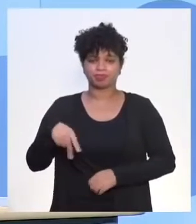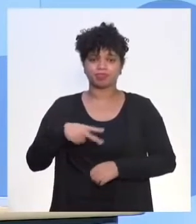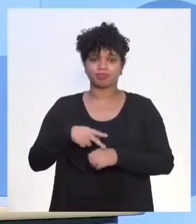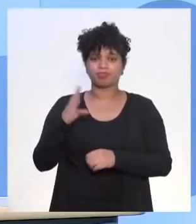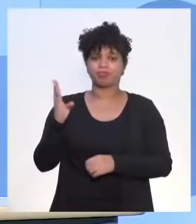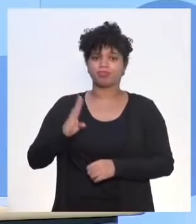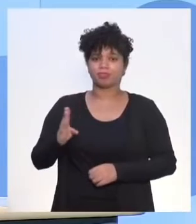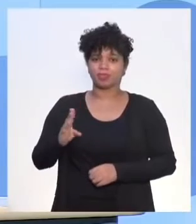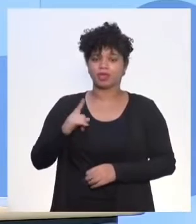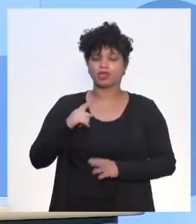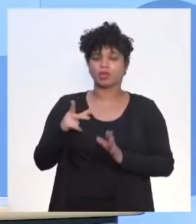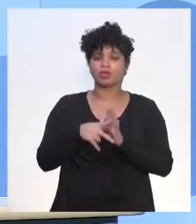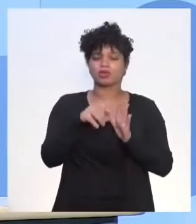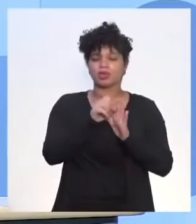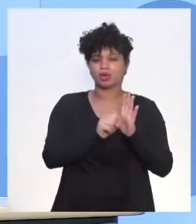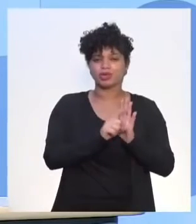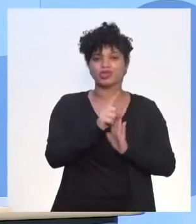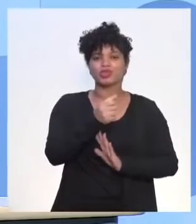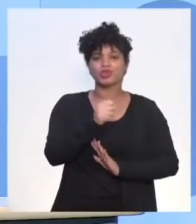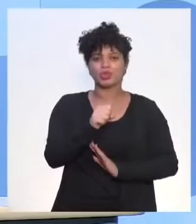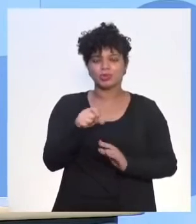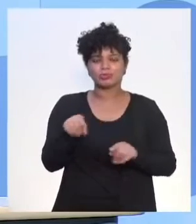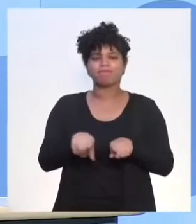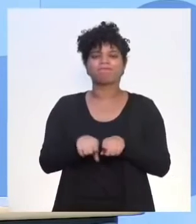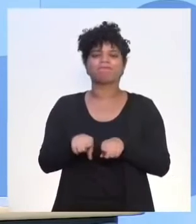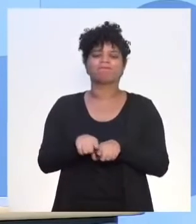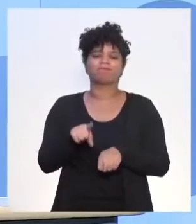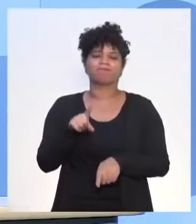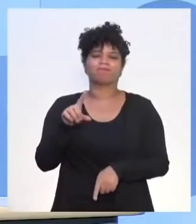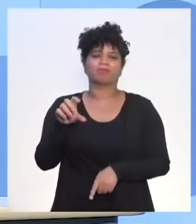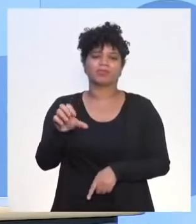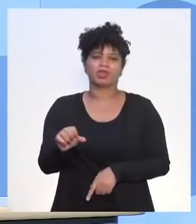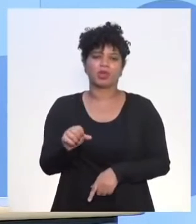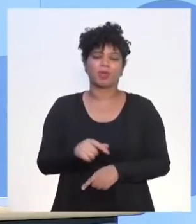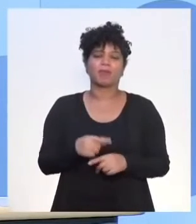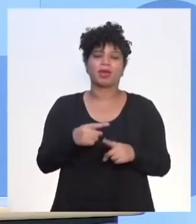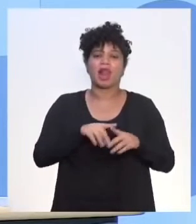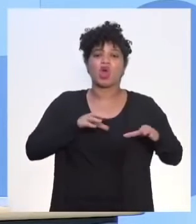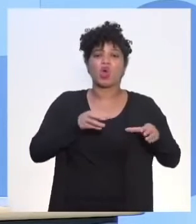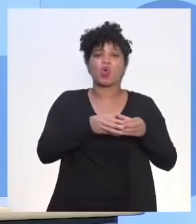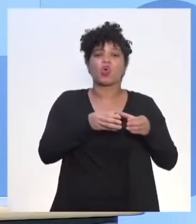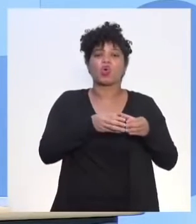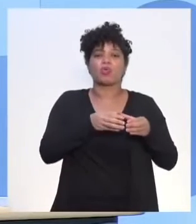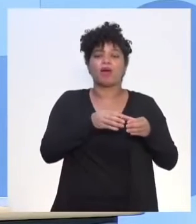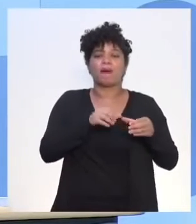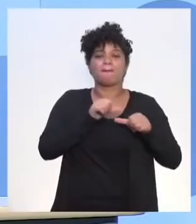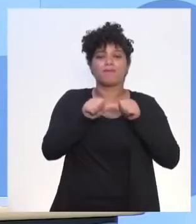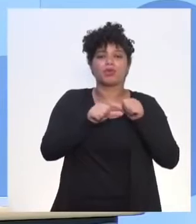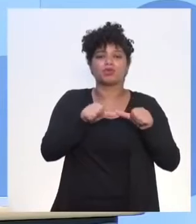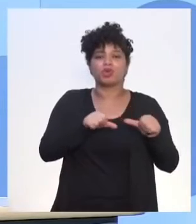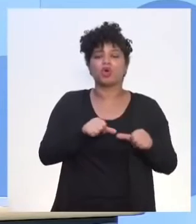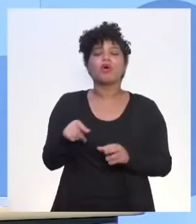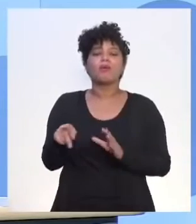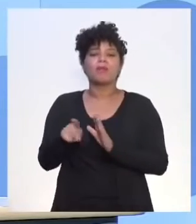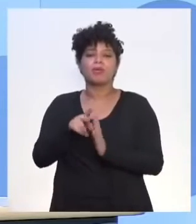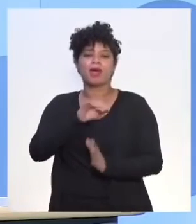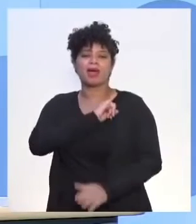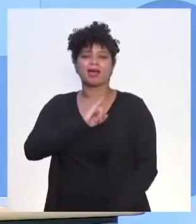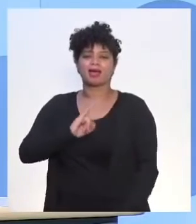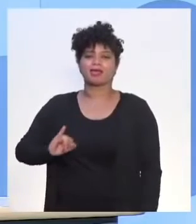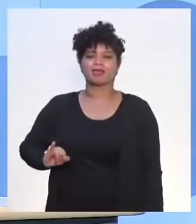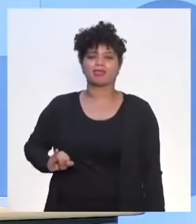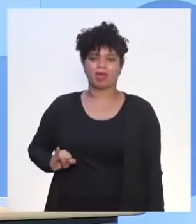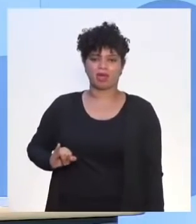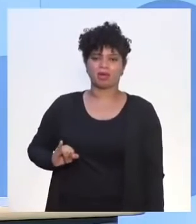nesse processo dos séculos XVIII e XIX, saindo da condição de colônia para uma condição de império, ainda ligado, né,